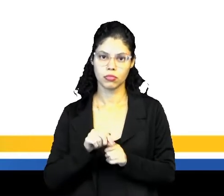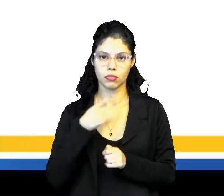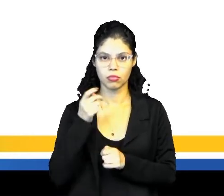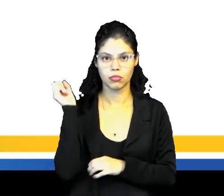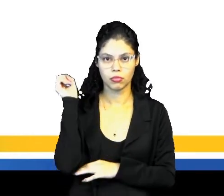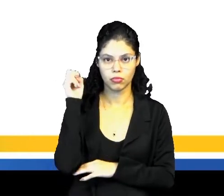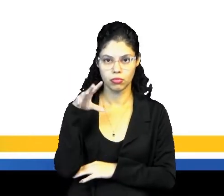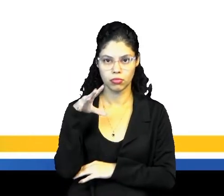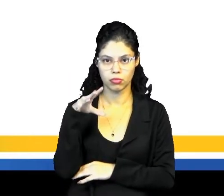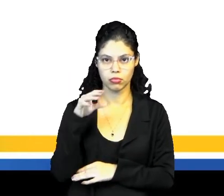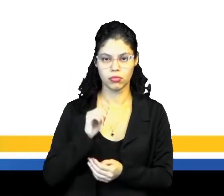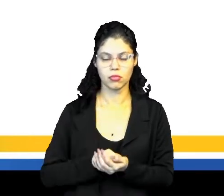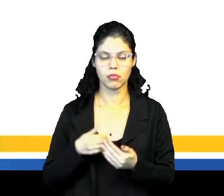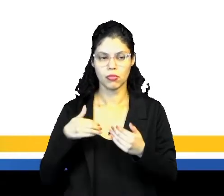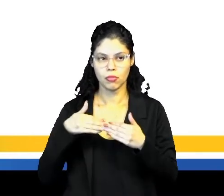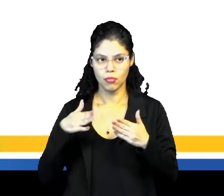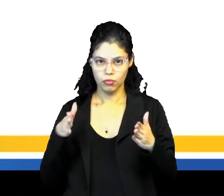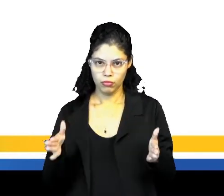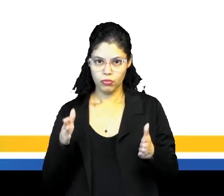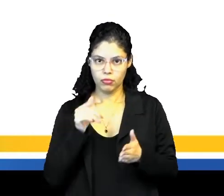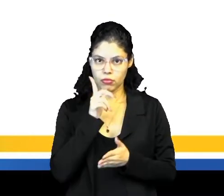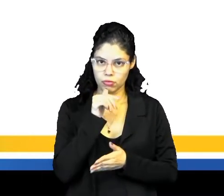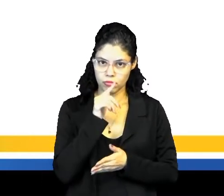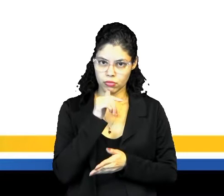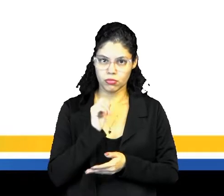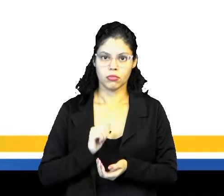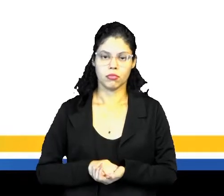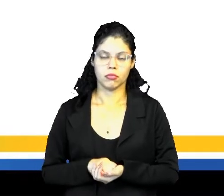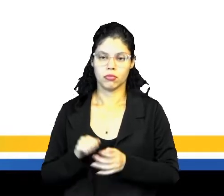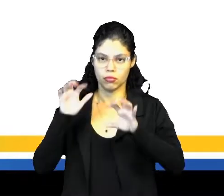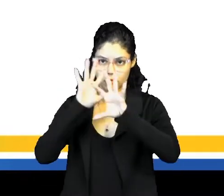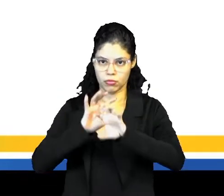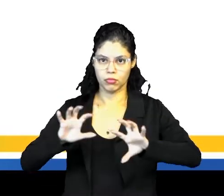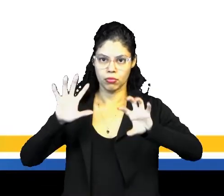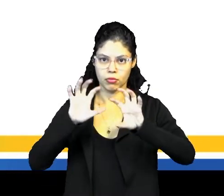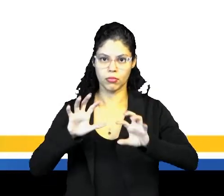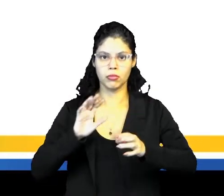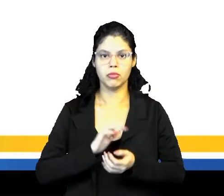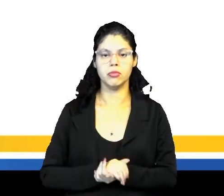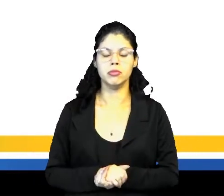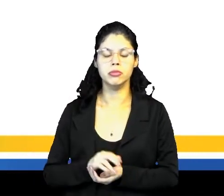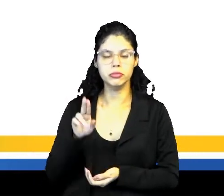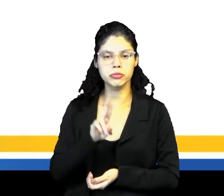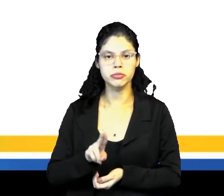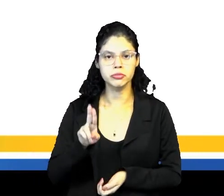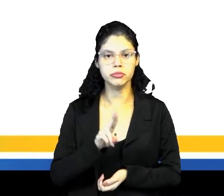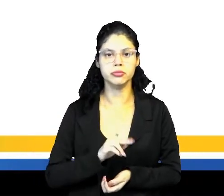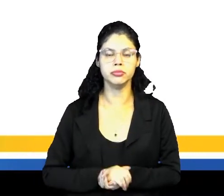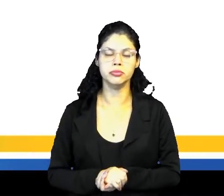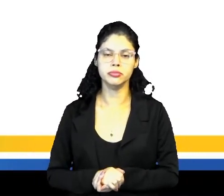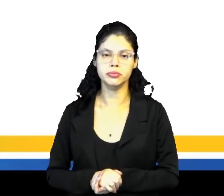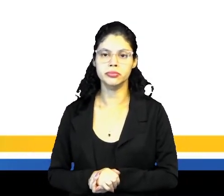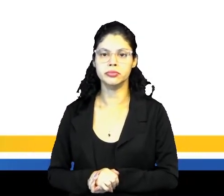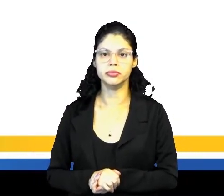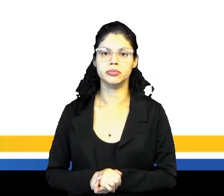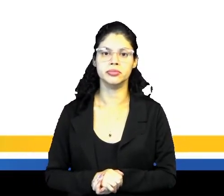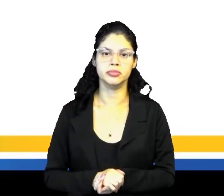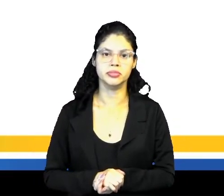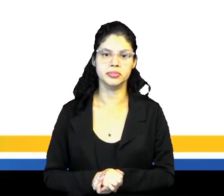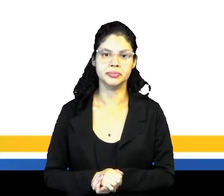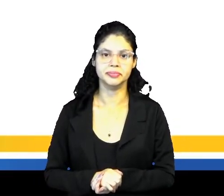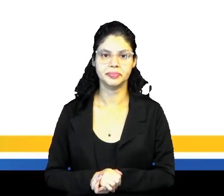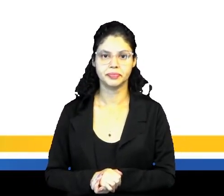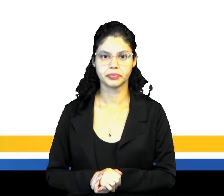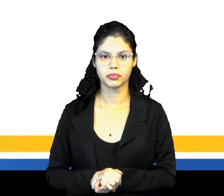a luz. Se for para abrir, pode ser água ou gás, dependendo aí, né, do que você for utilizar.